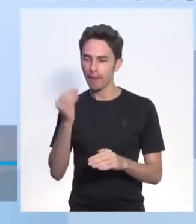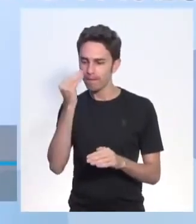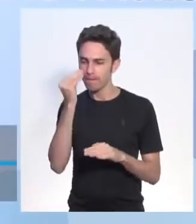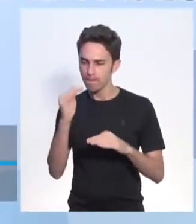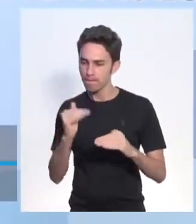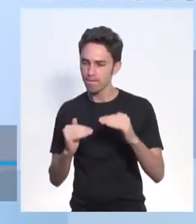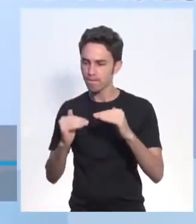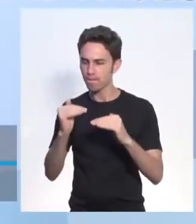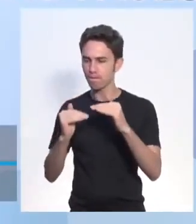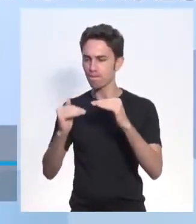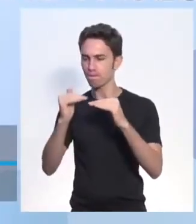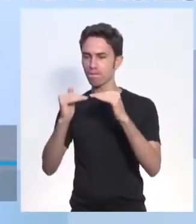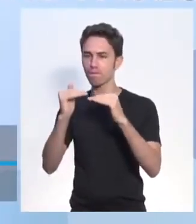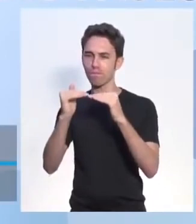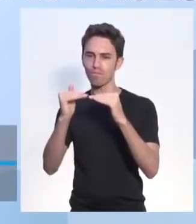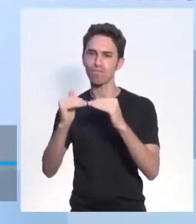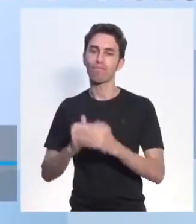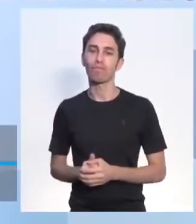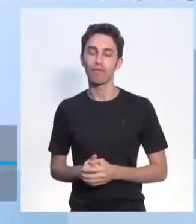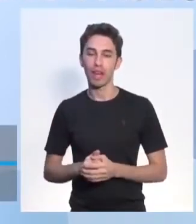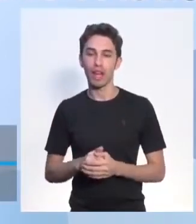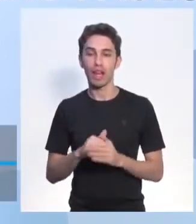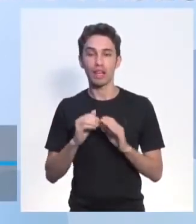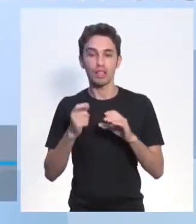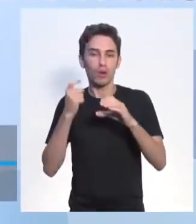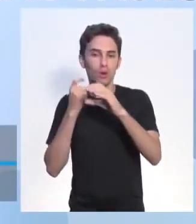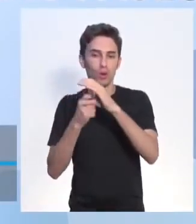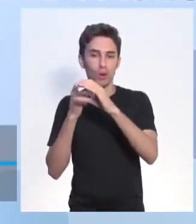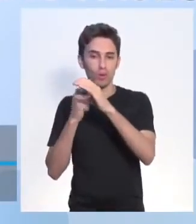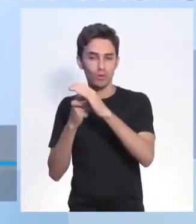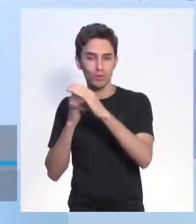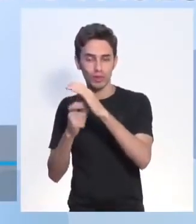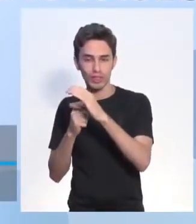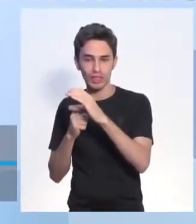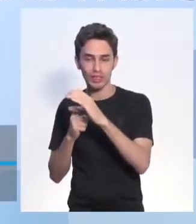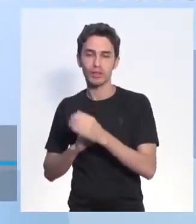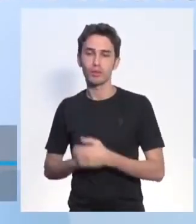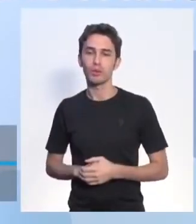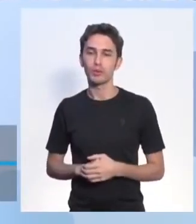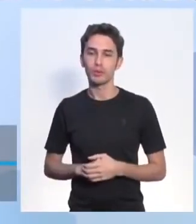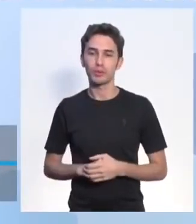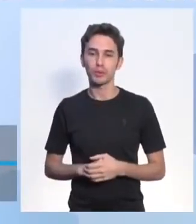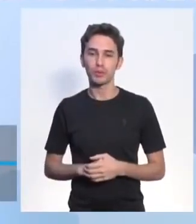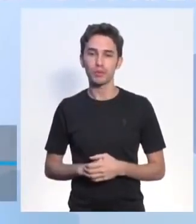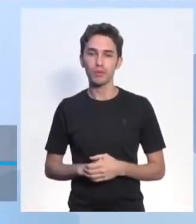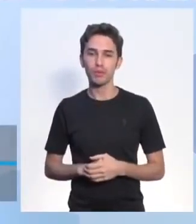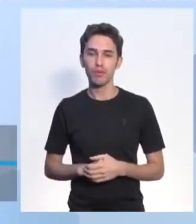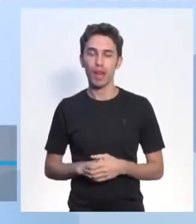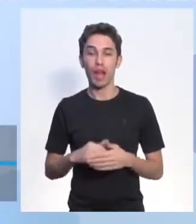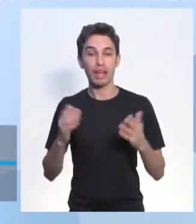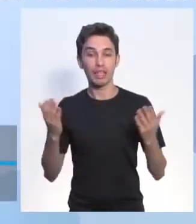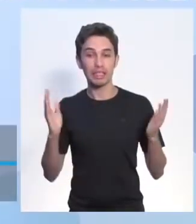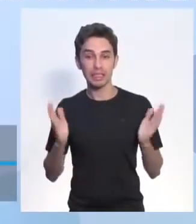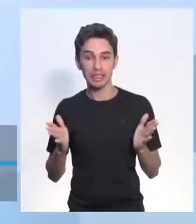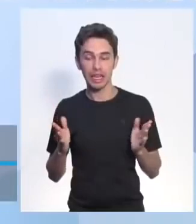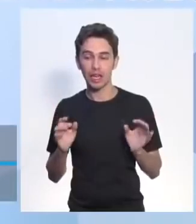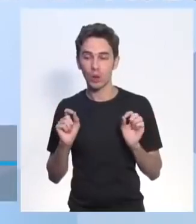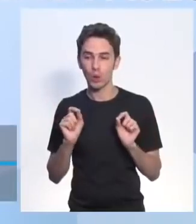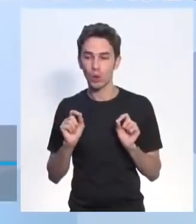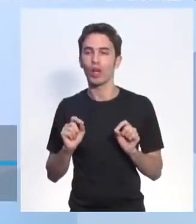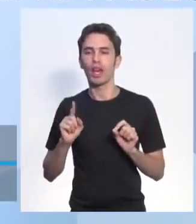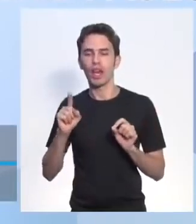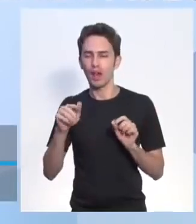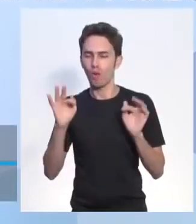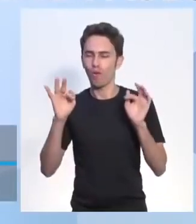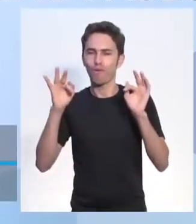O comunismo, nós poderíamos dizer aí que seria a